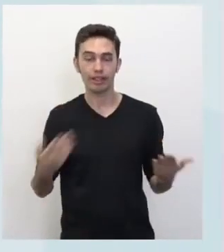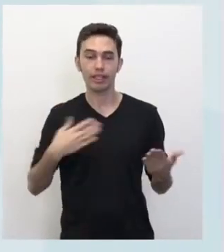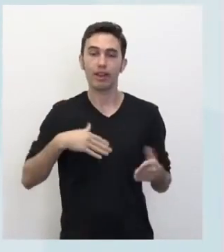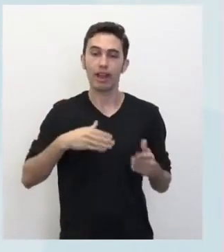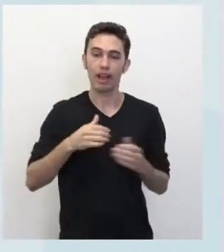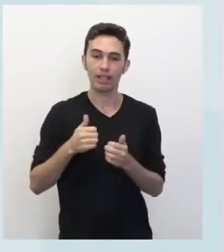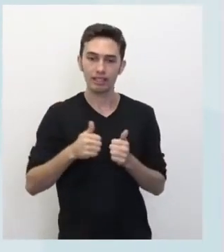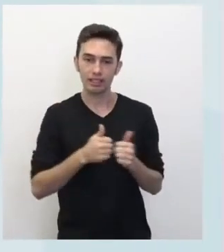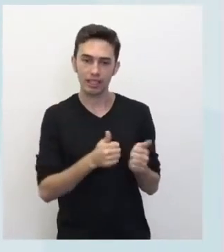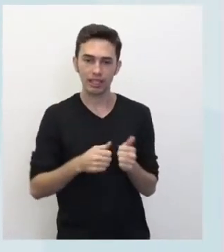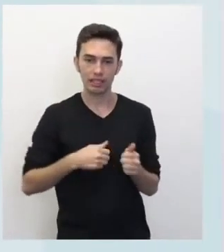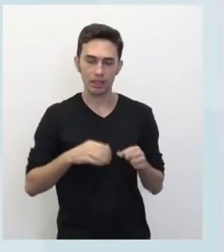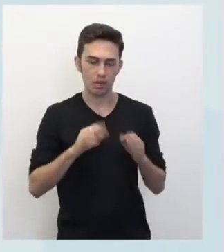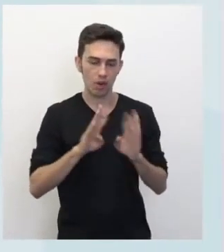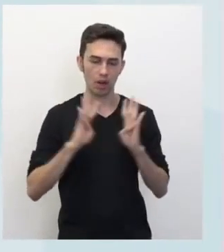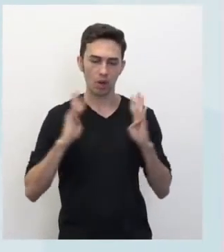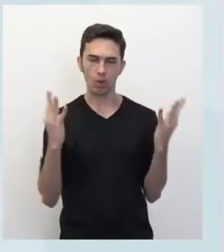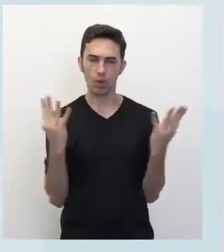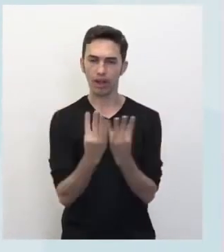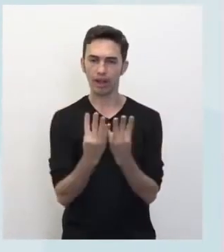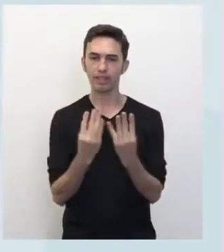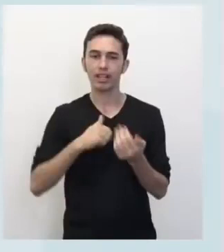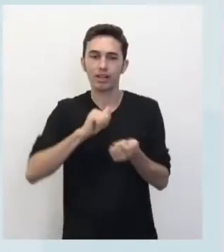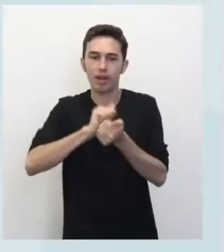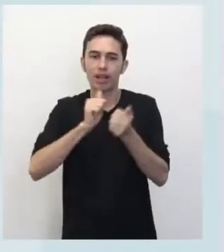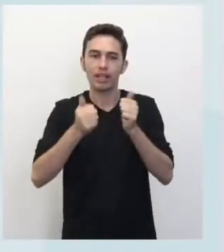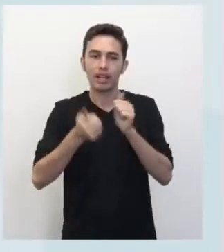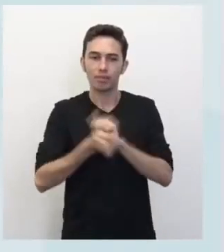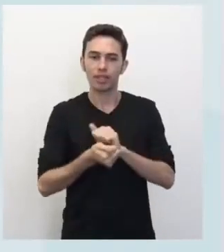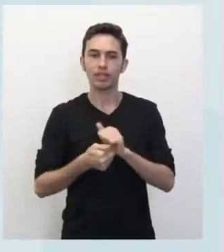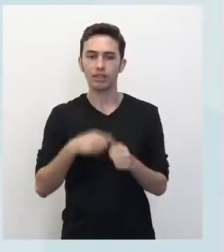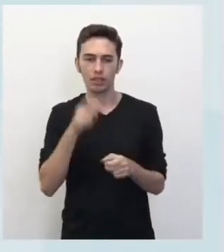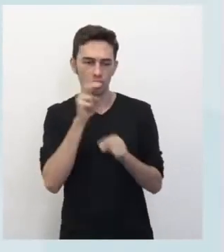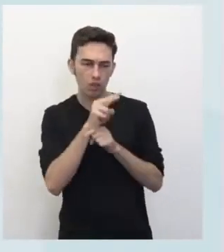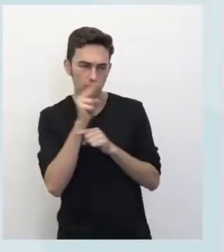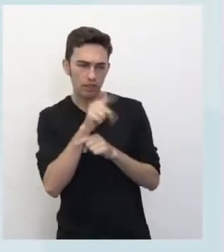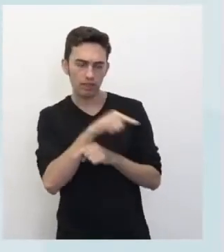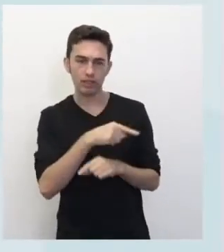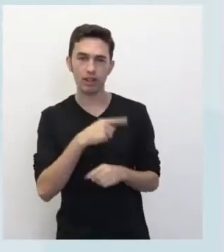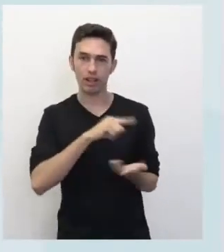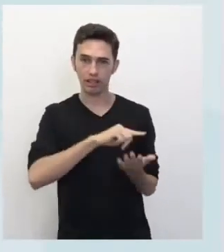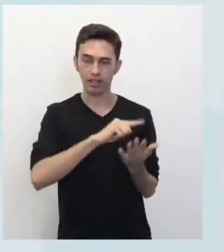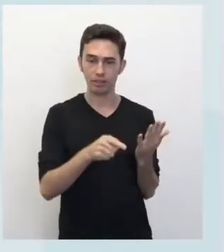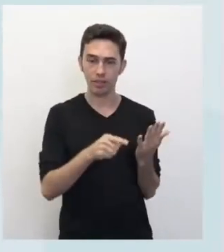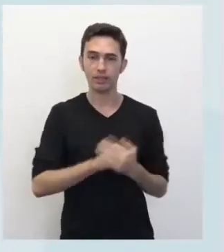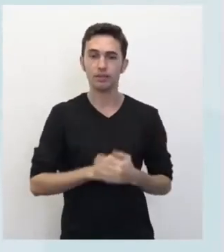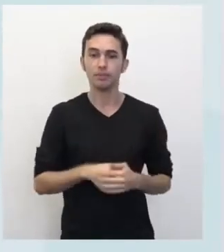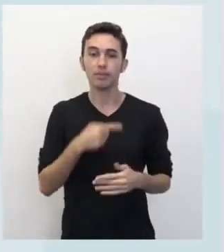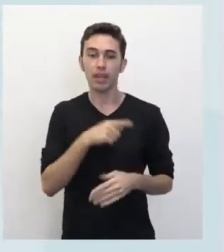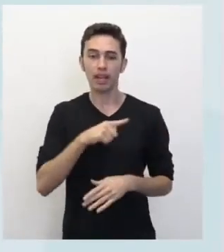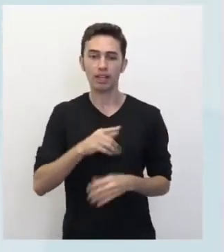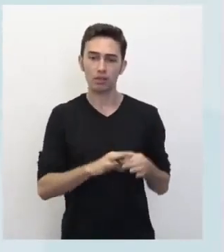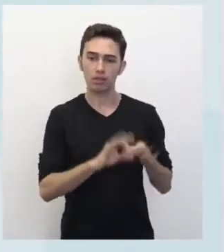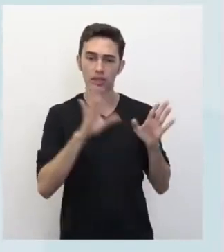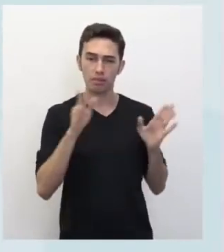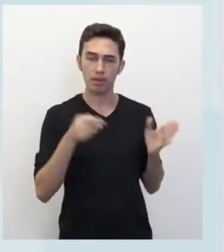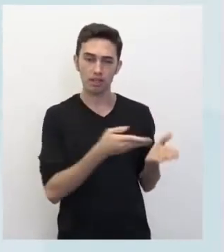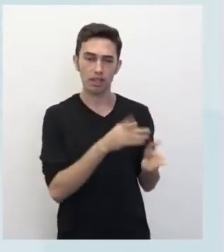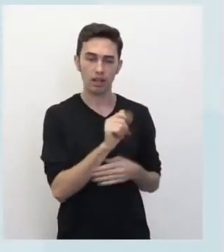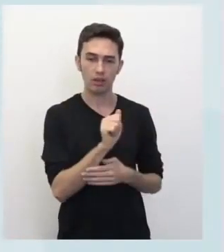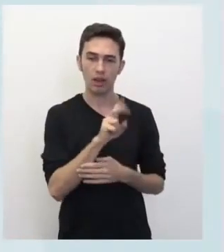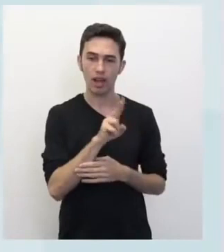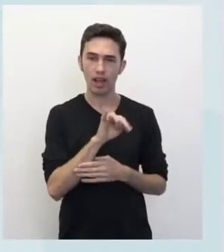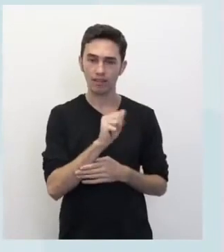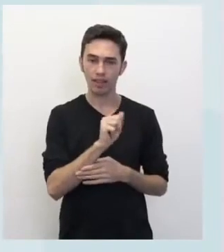uma rigorosa quarentena para adaptação e observação da espécie. Elas foram liberadas no aviário,